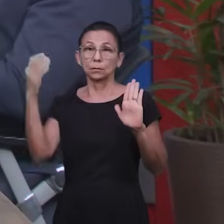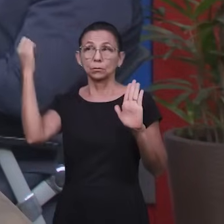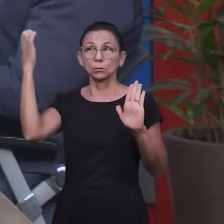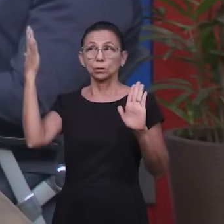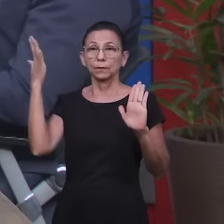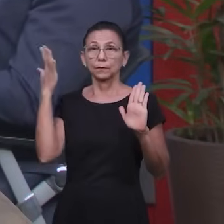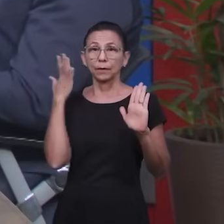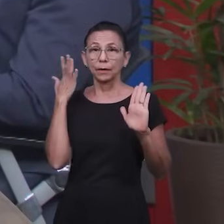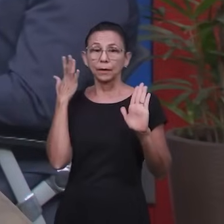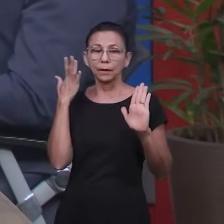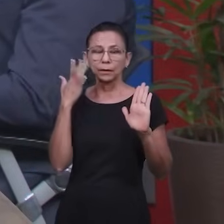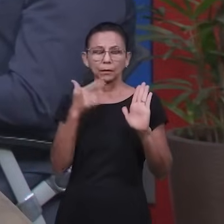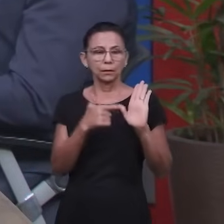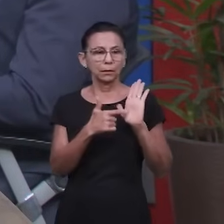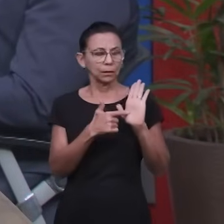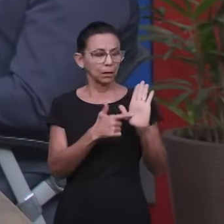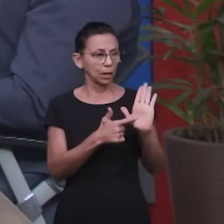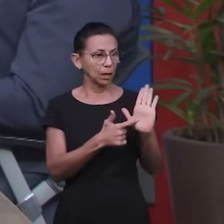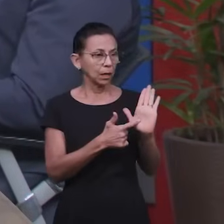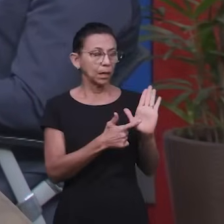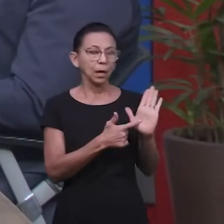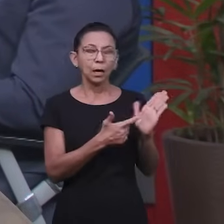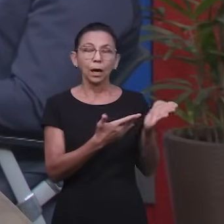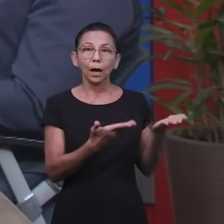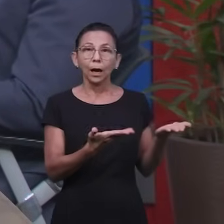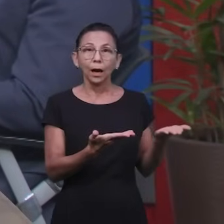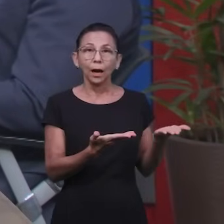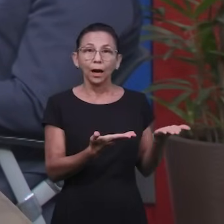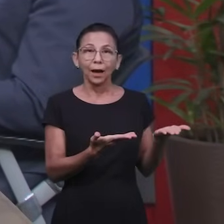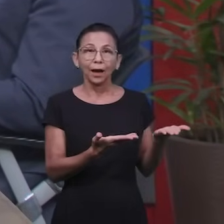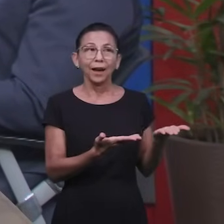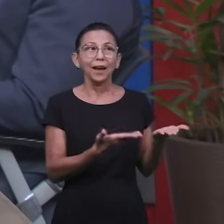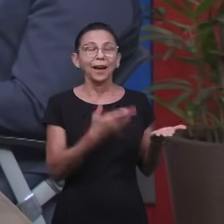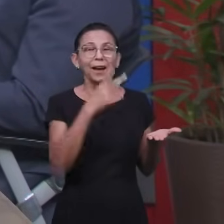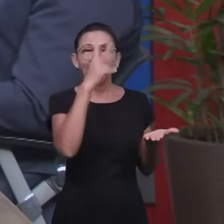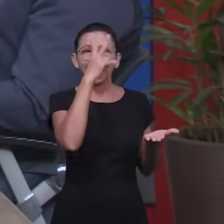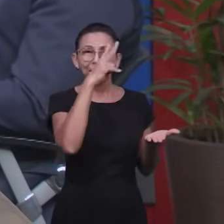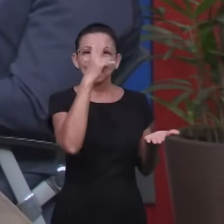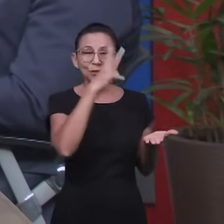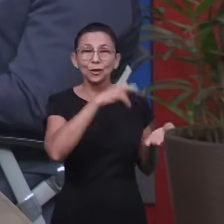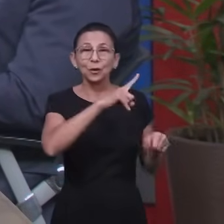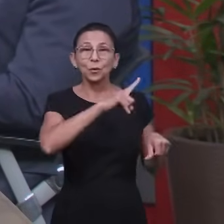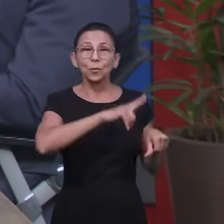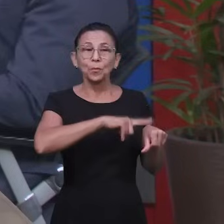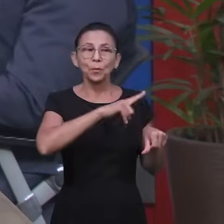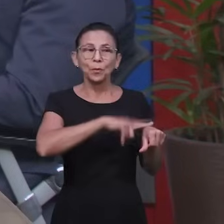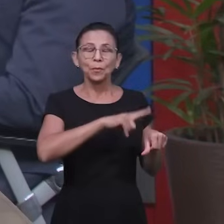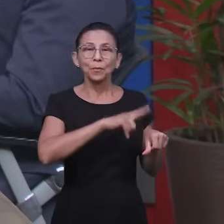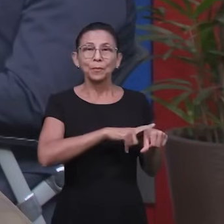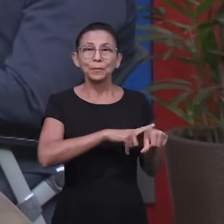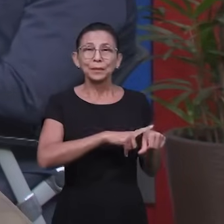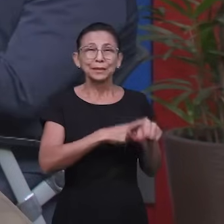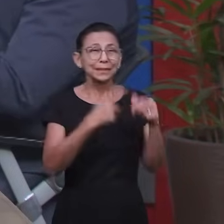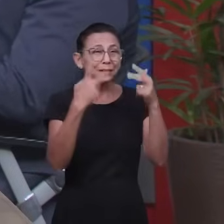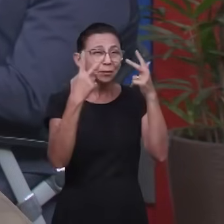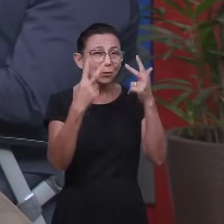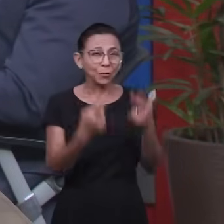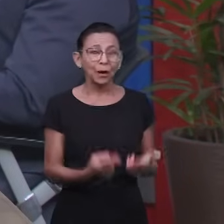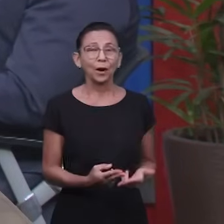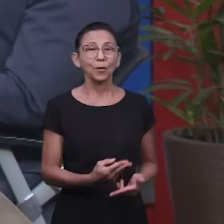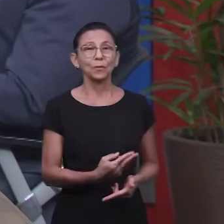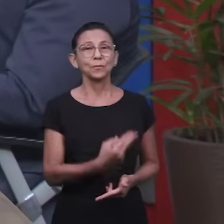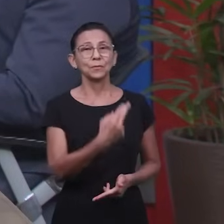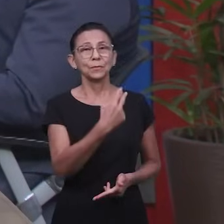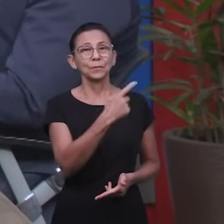pessoa, aquele momento que ela está vivendo, e nós conseguimos entregar uma palavra ali da parte do Senhor e toda aquela situação